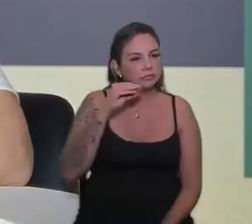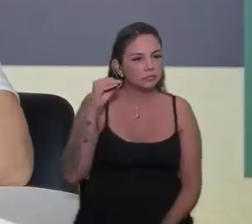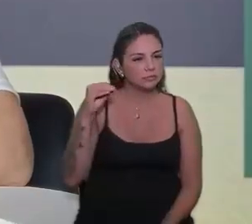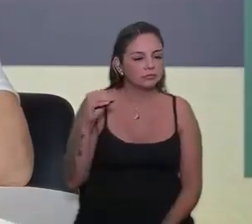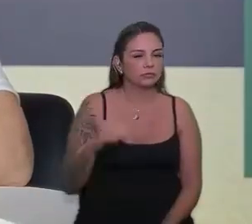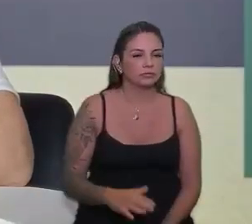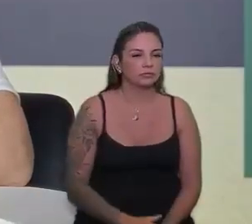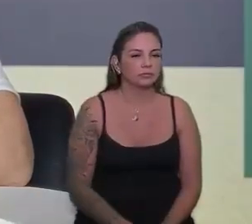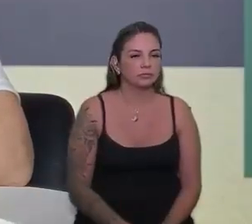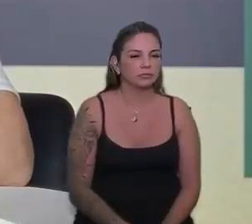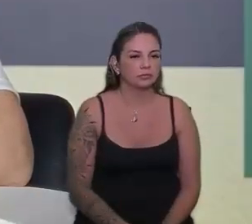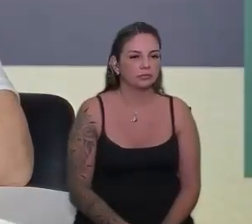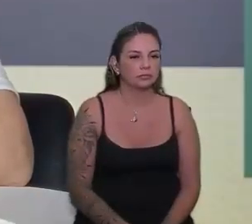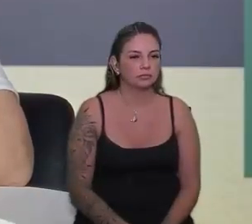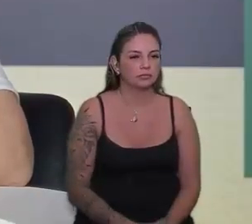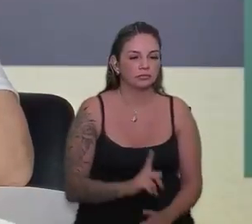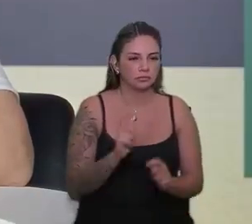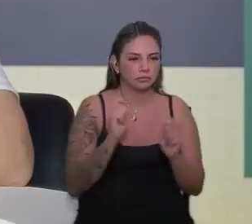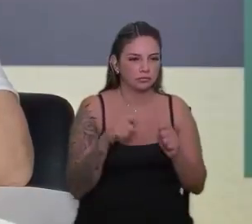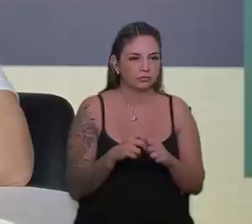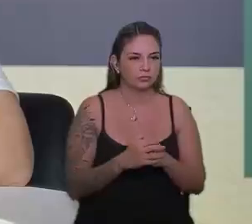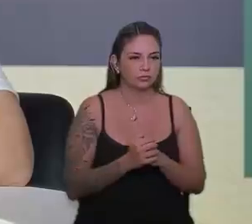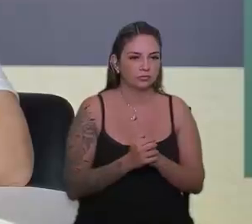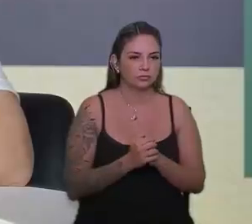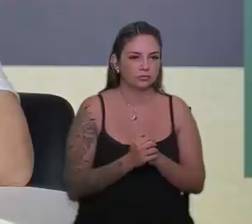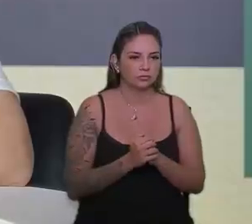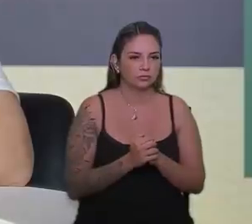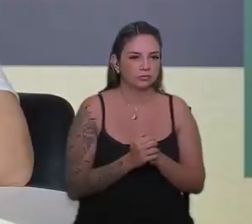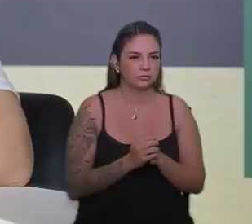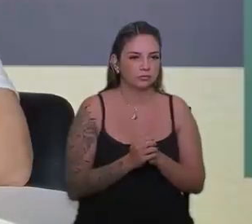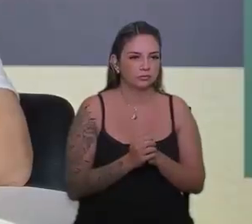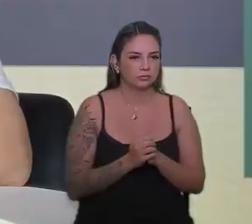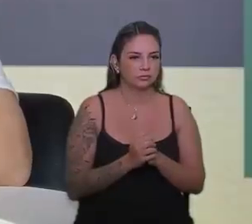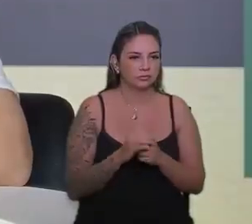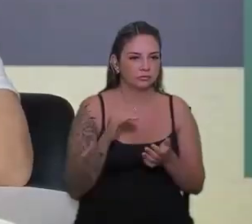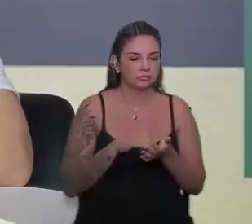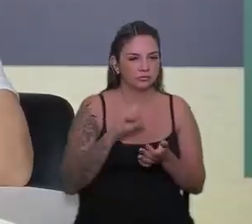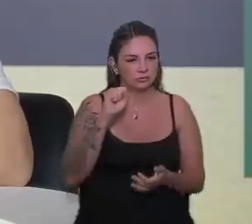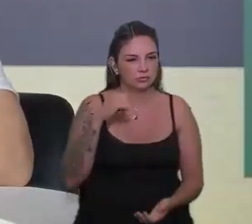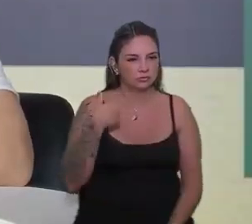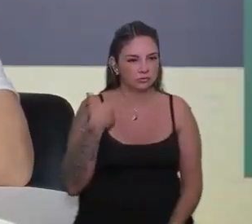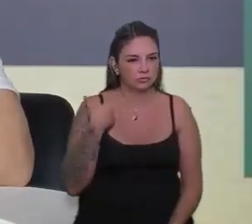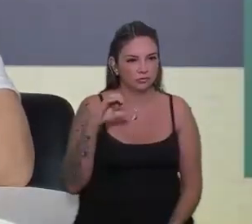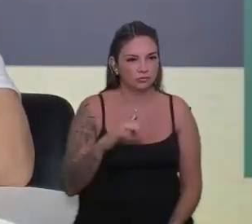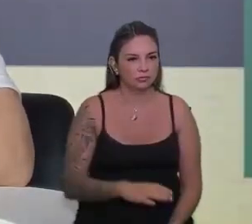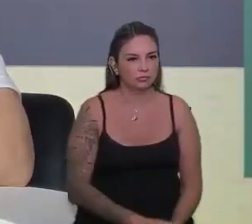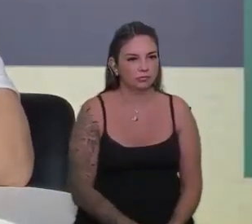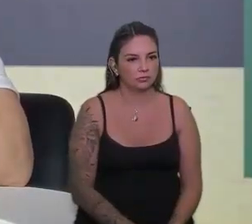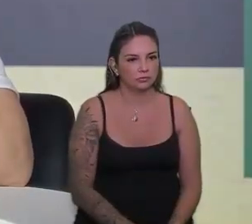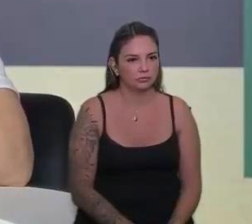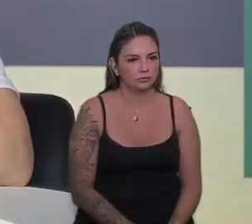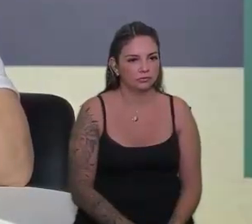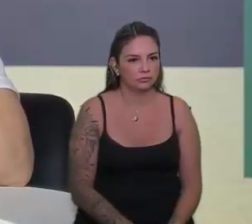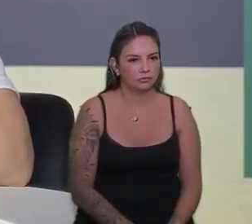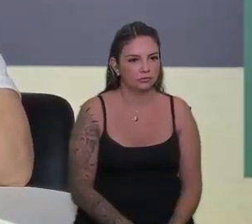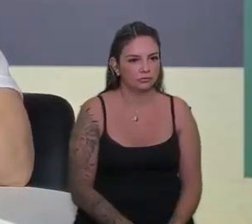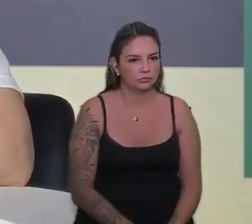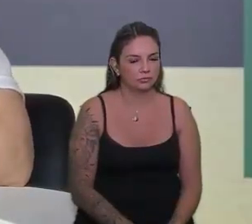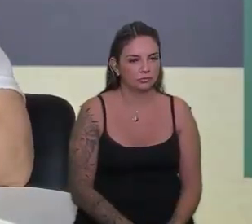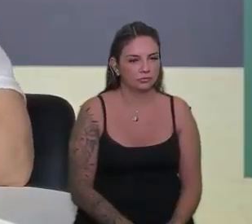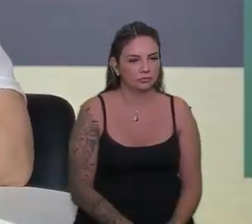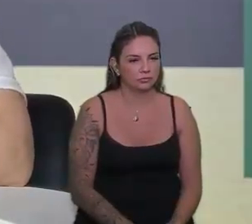Silvana, acho que não deveria ter rede até pelo menos 8 ou 9 anos. Em